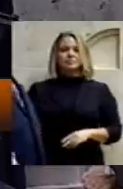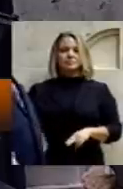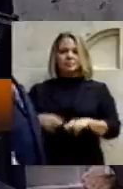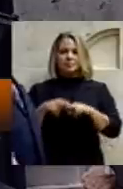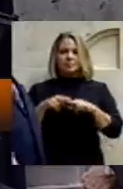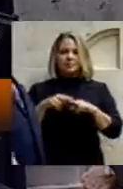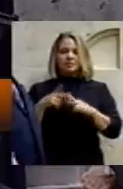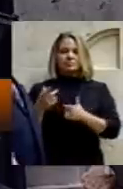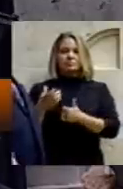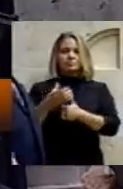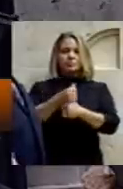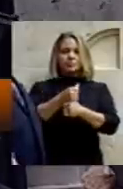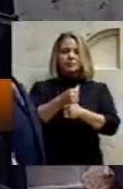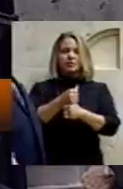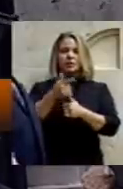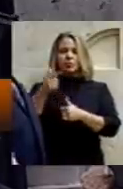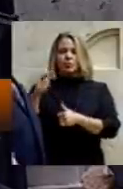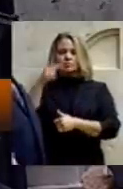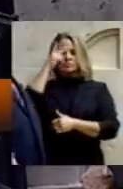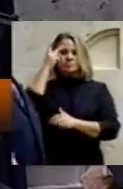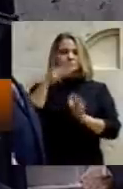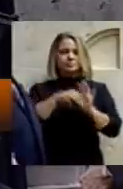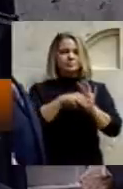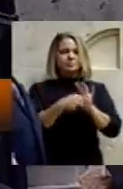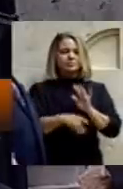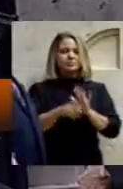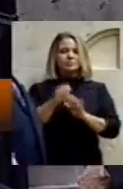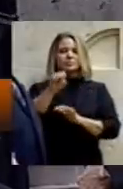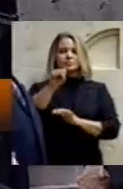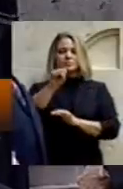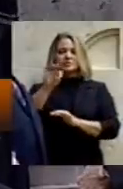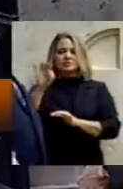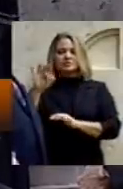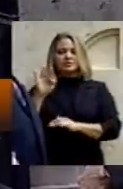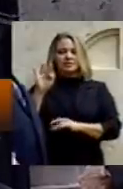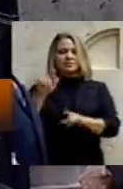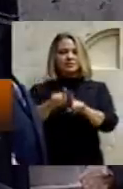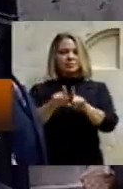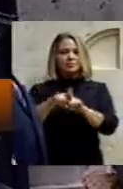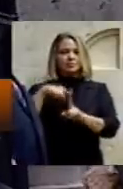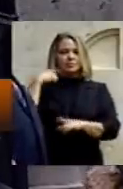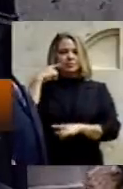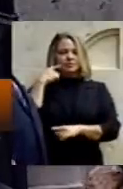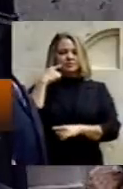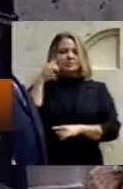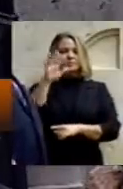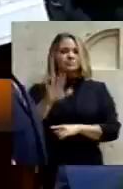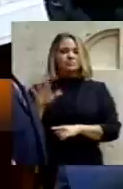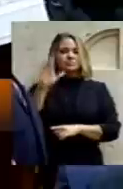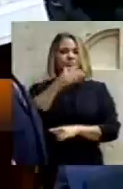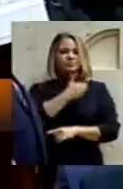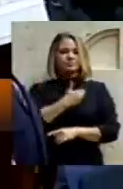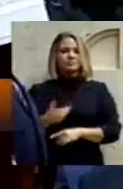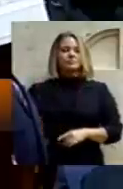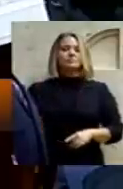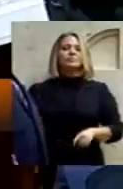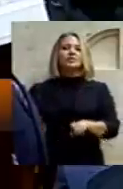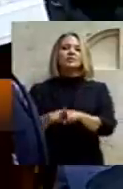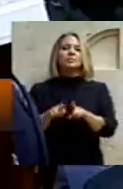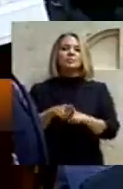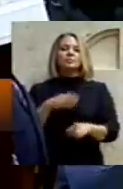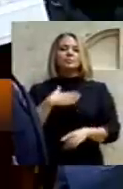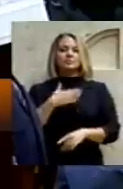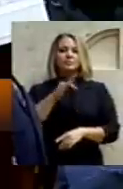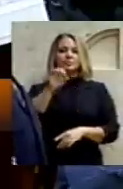pelo empossado, pelos demais membros do Tribunal, pelo senhor Procurador-Geral da República e por mim,